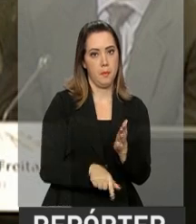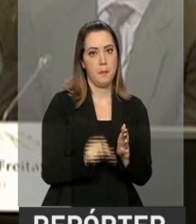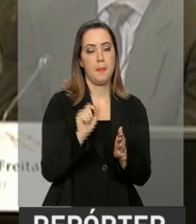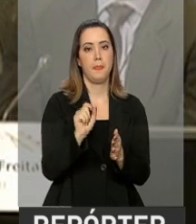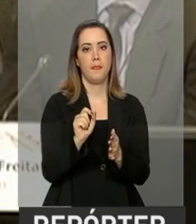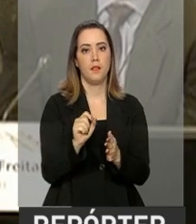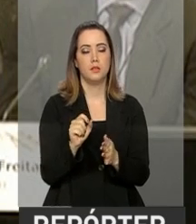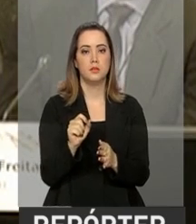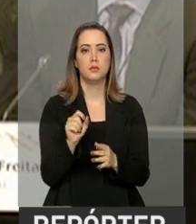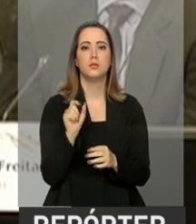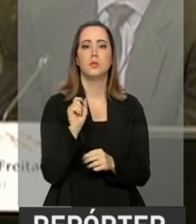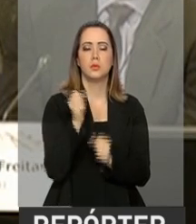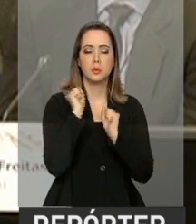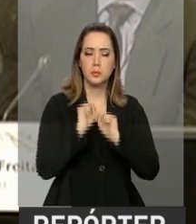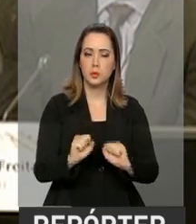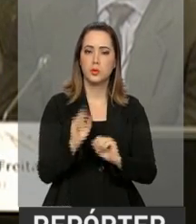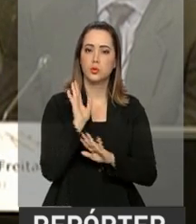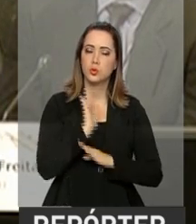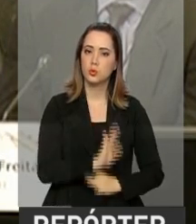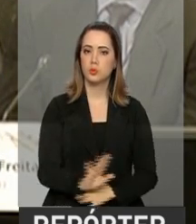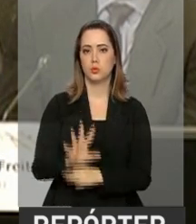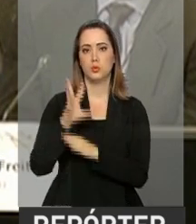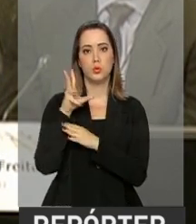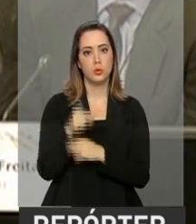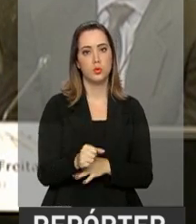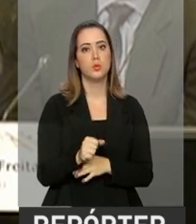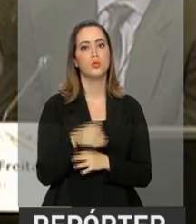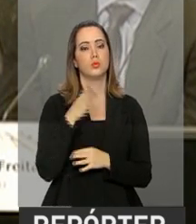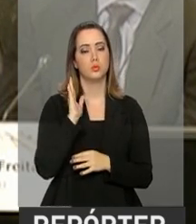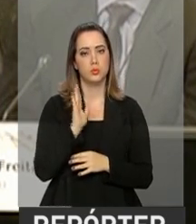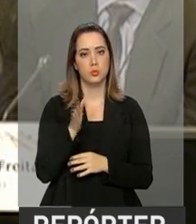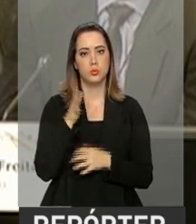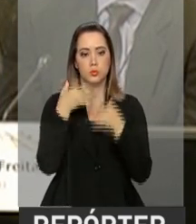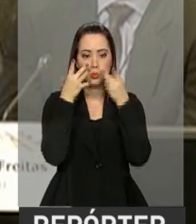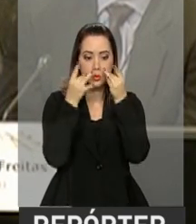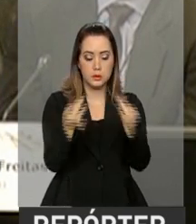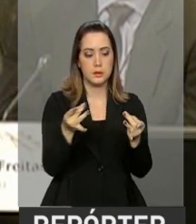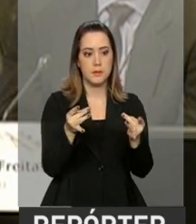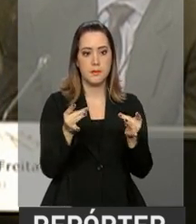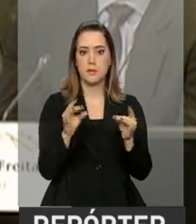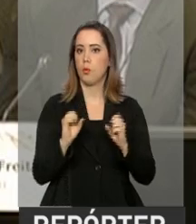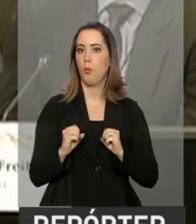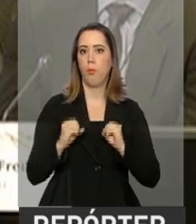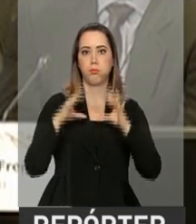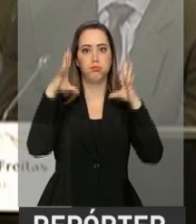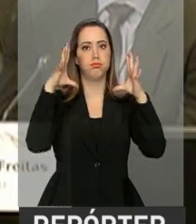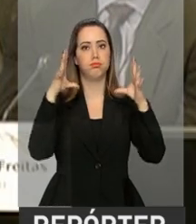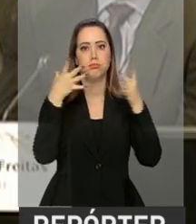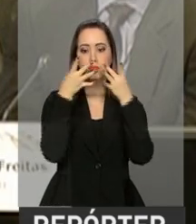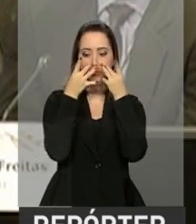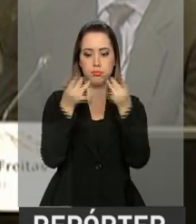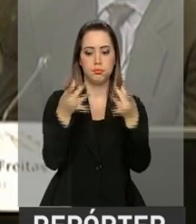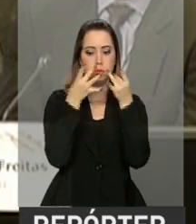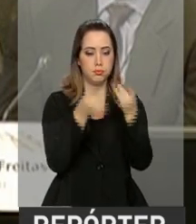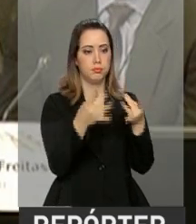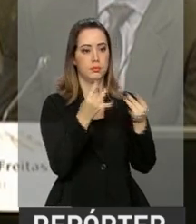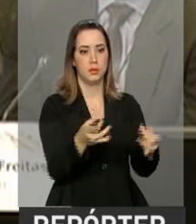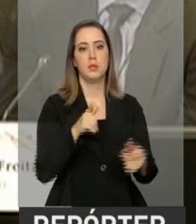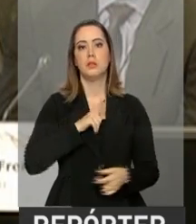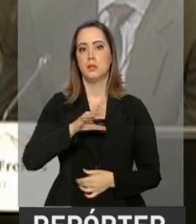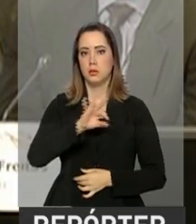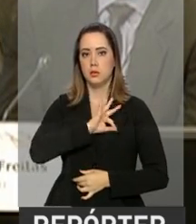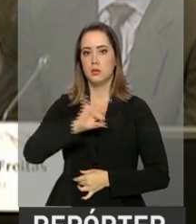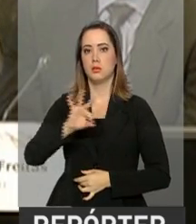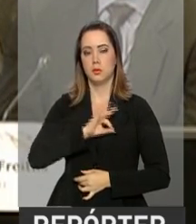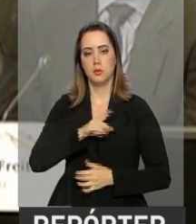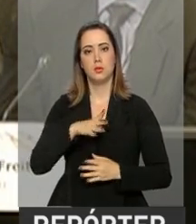ameaça comportamento suspeito reforça então o nível de atenção está aumentado o nível de efetivo está aumentado Então a gente tem aí um aumento